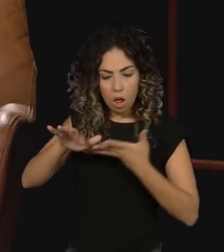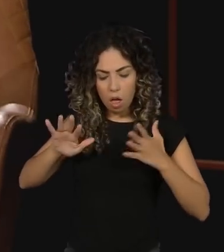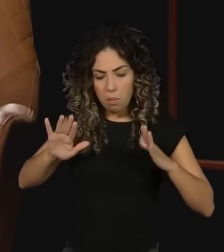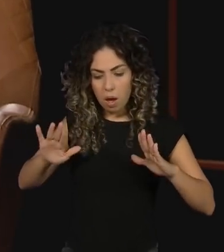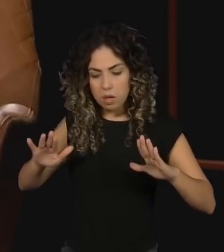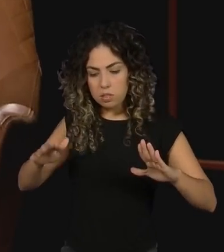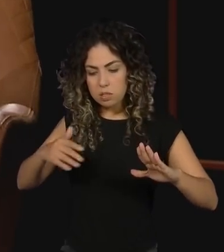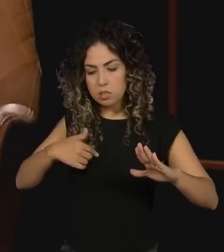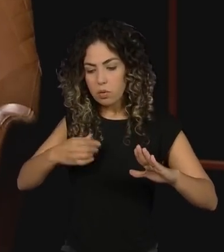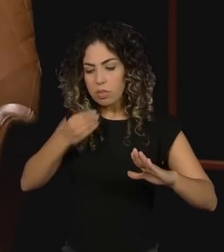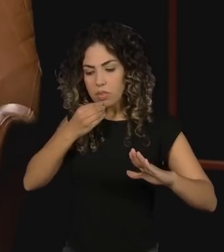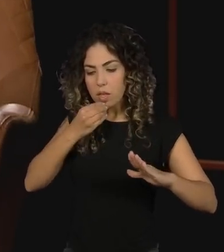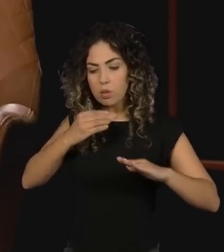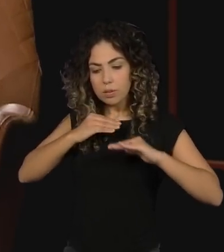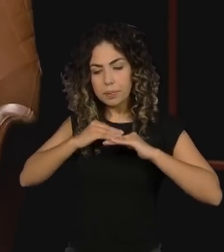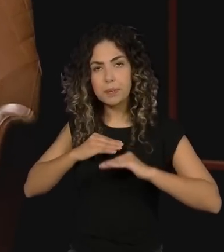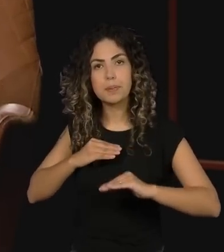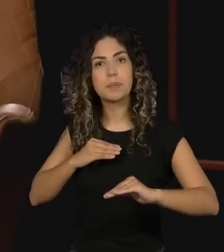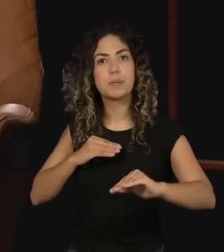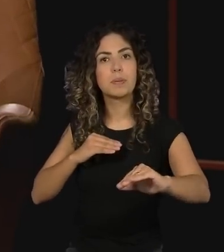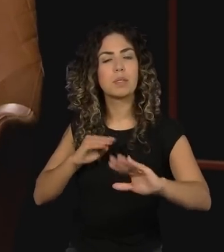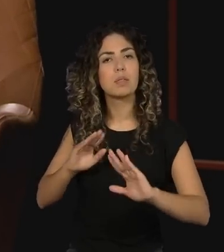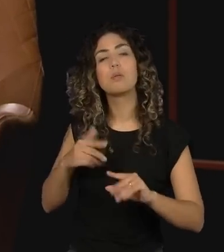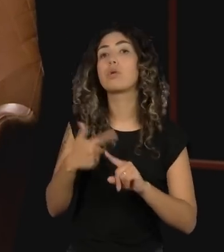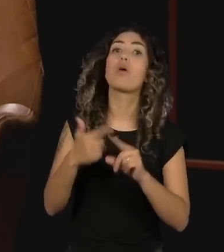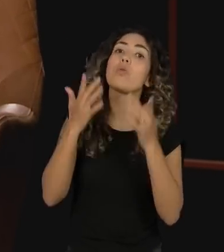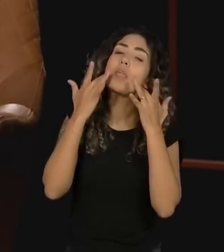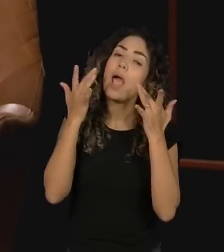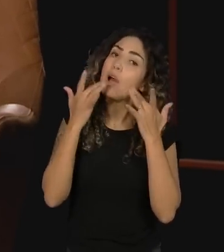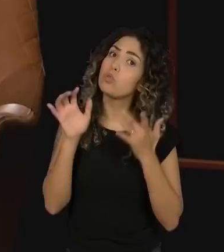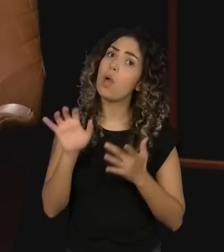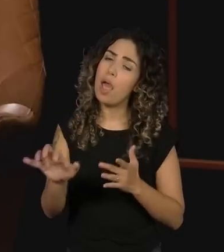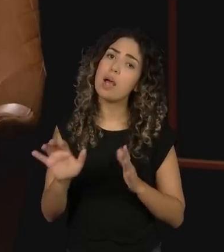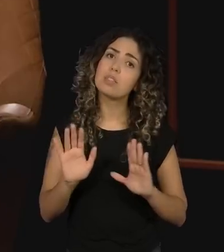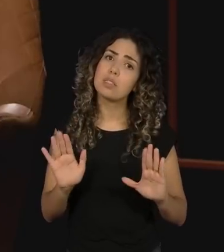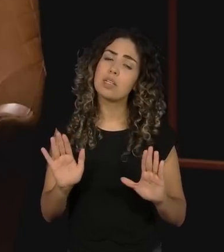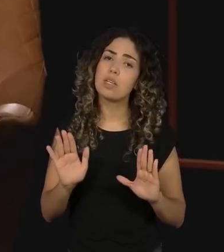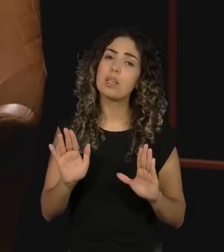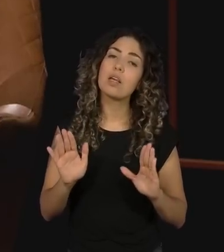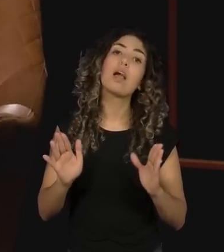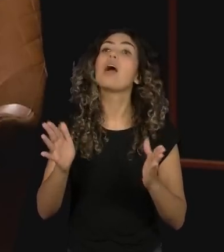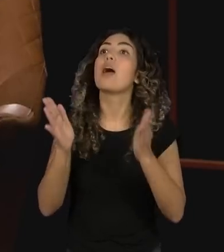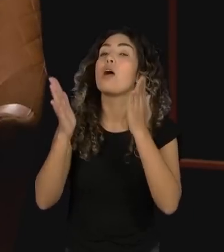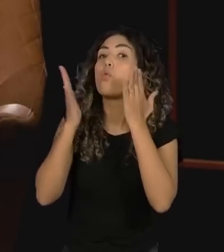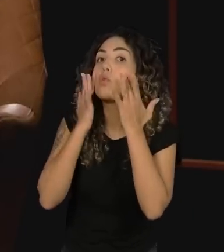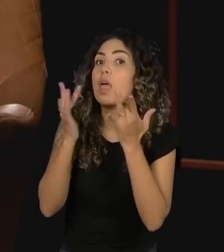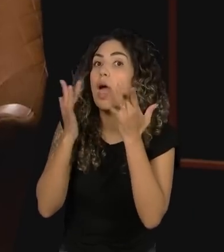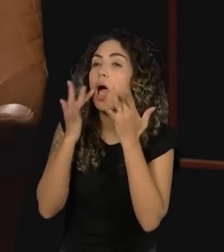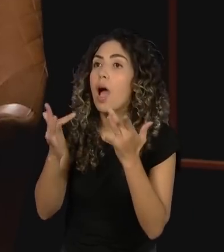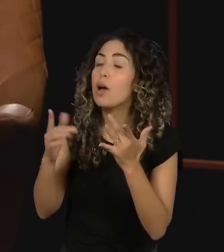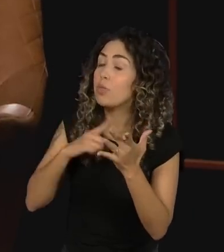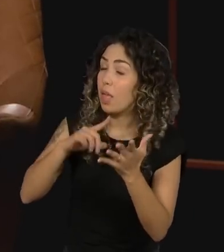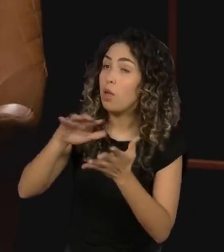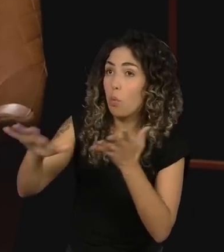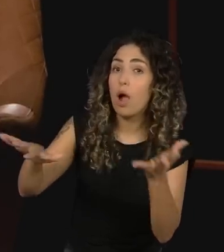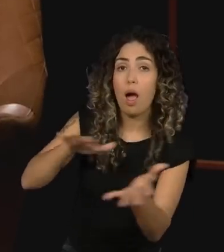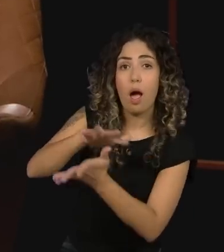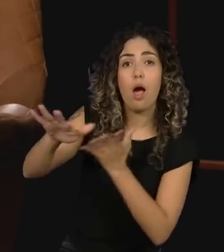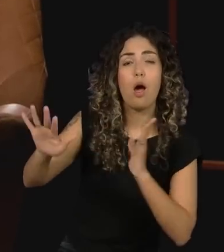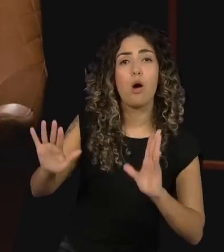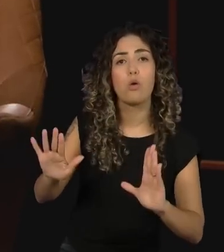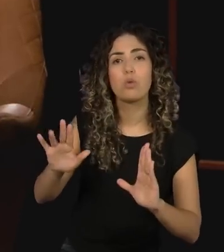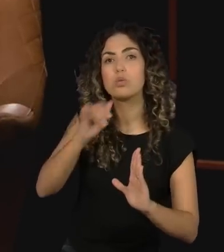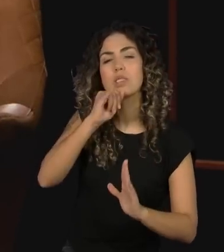é uma organização. Mas fora da peça, ela é o caos. Então, para eu encontrar a Norma, quando ela diz que eu vou